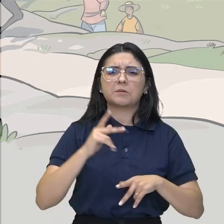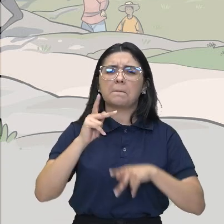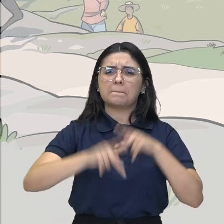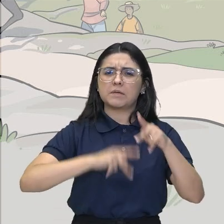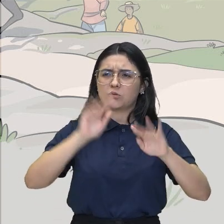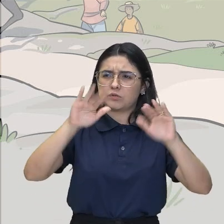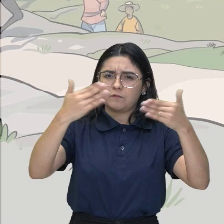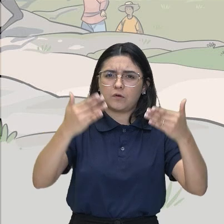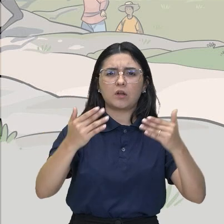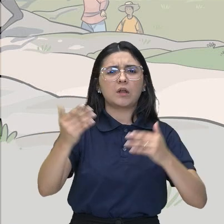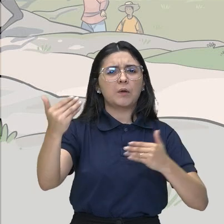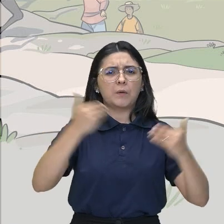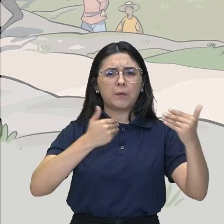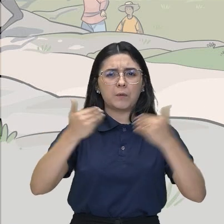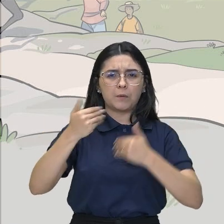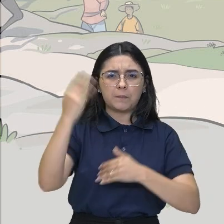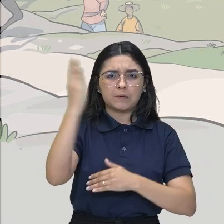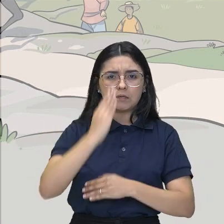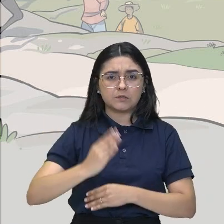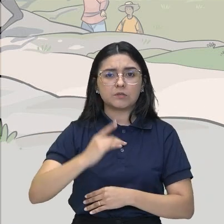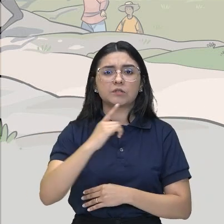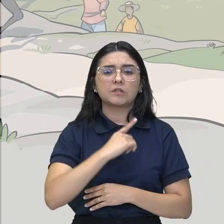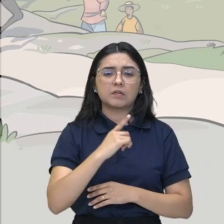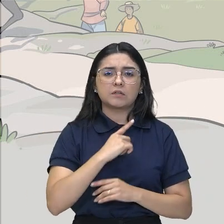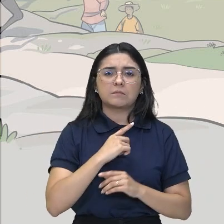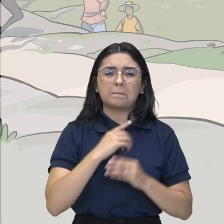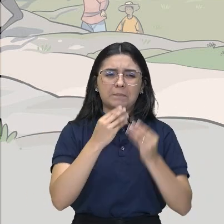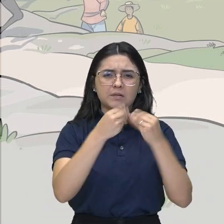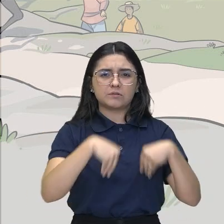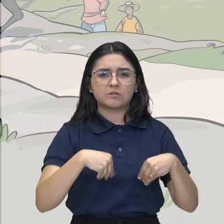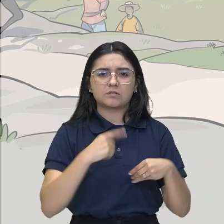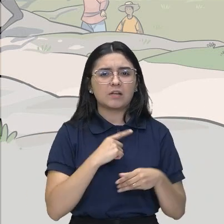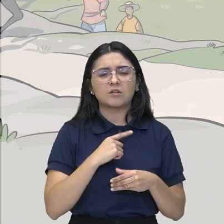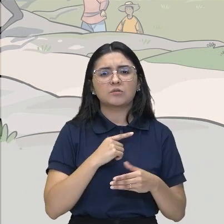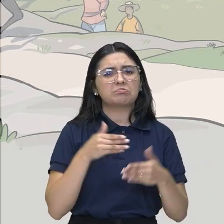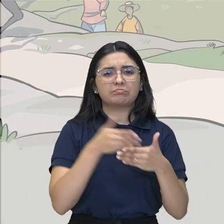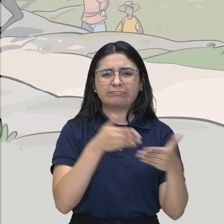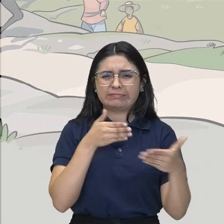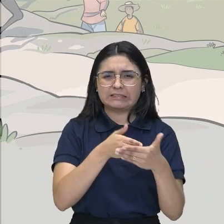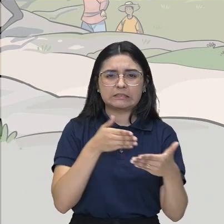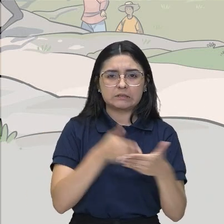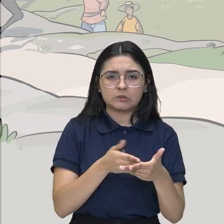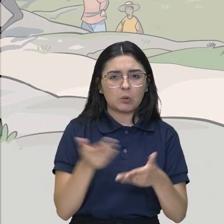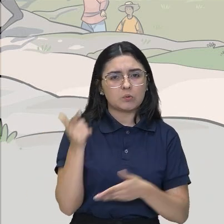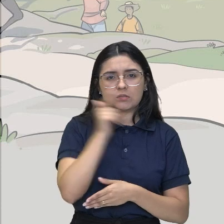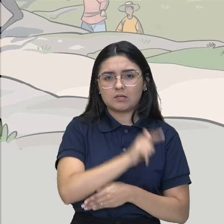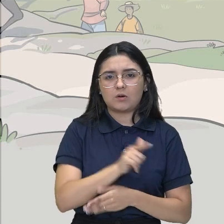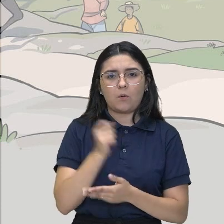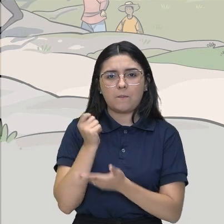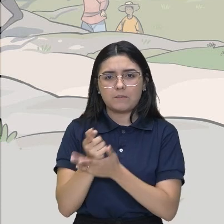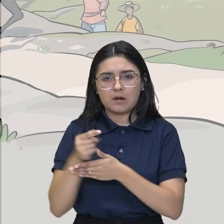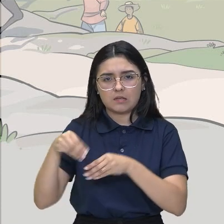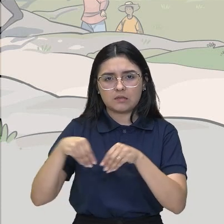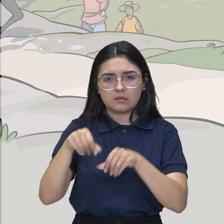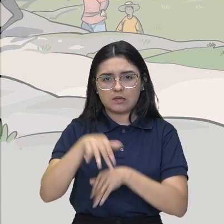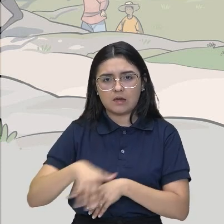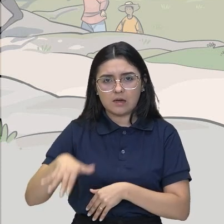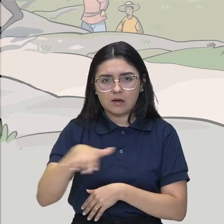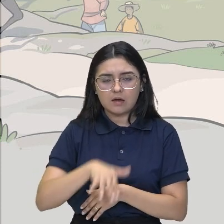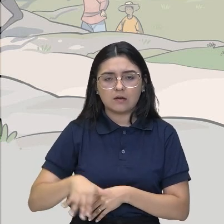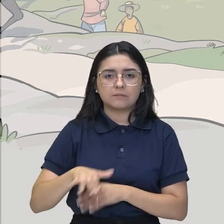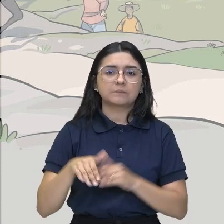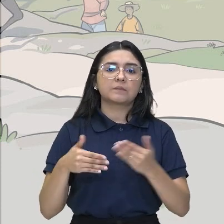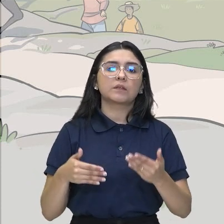trabalhar nas lavouras também tivessem dificuldades em conseguir a terra para si, fazendo com que a grande